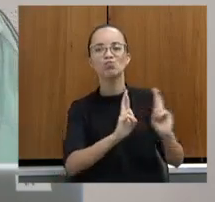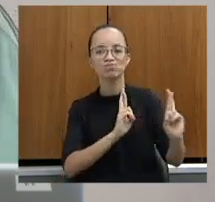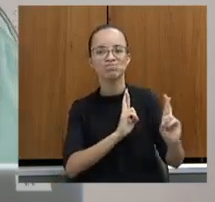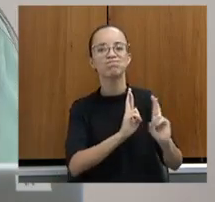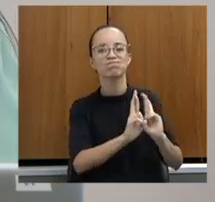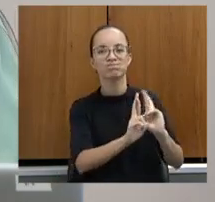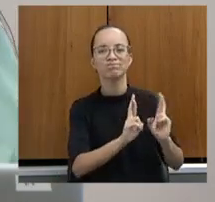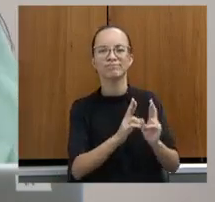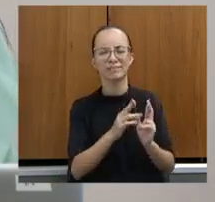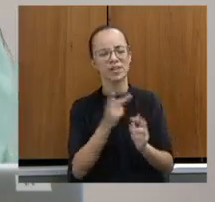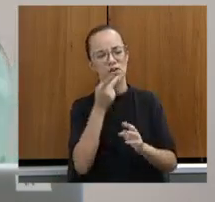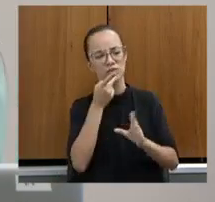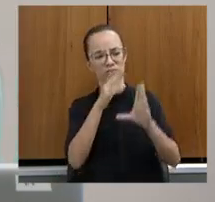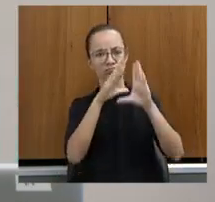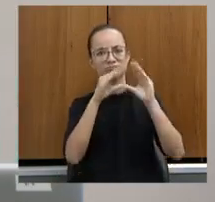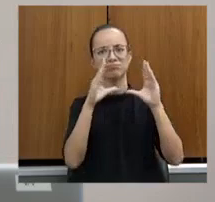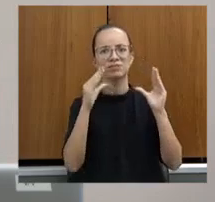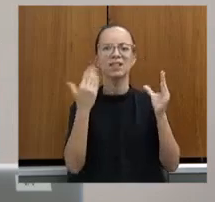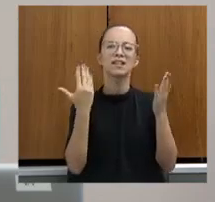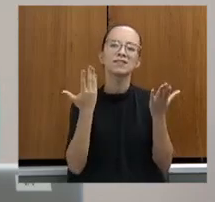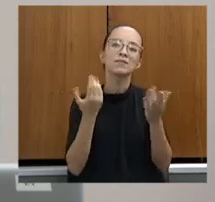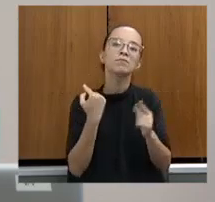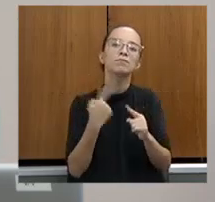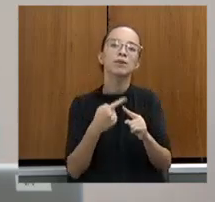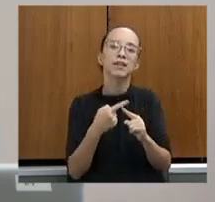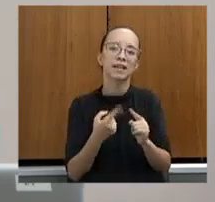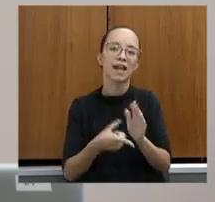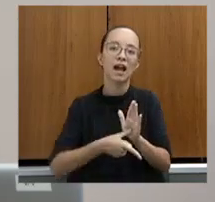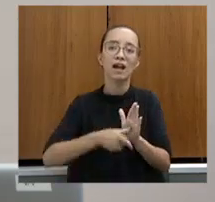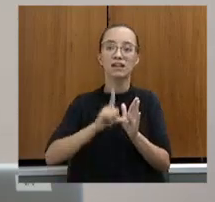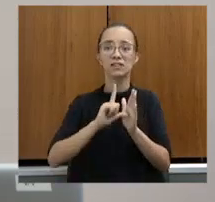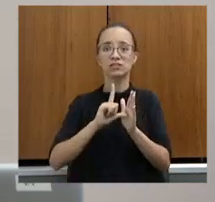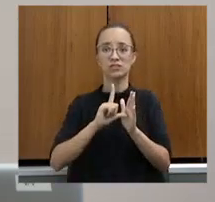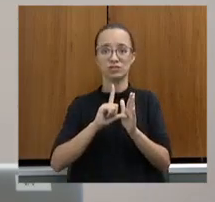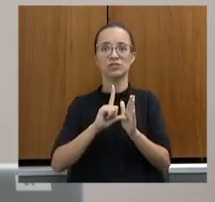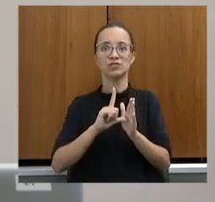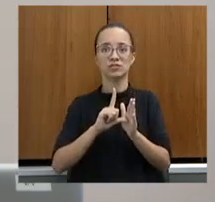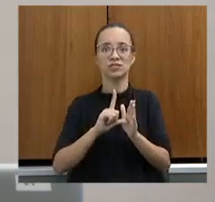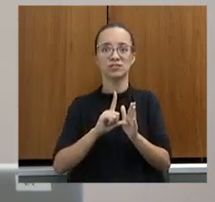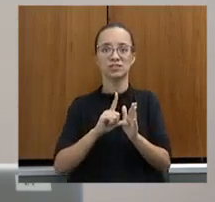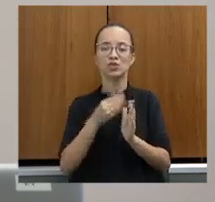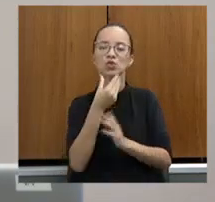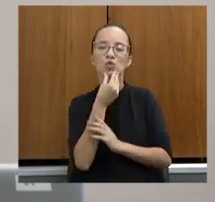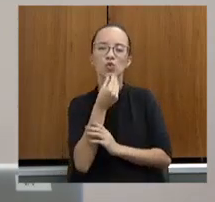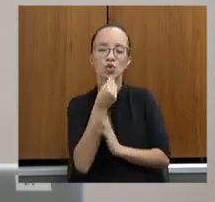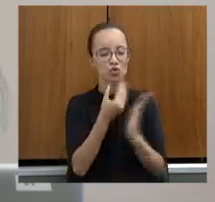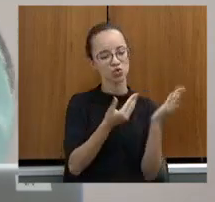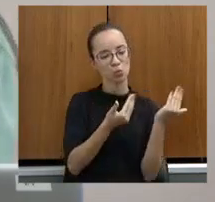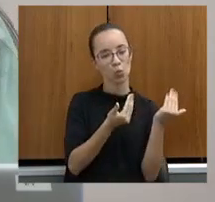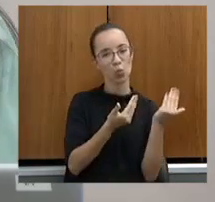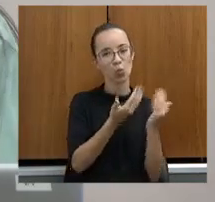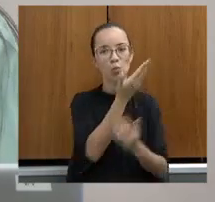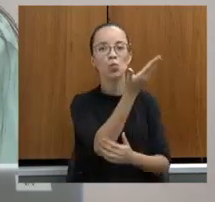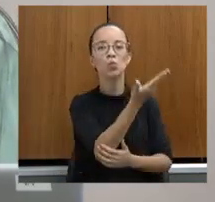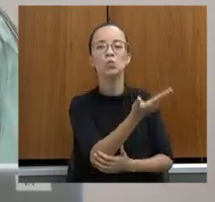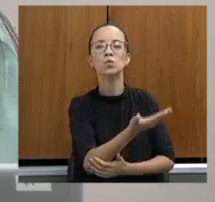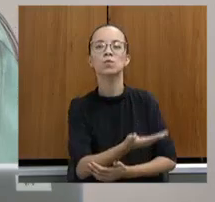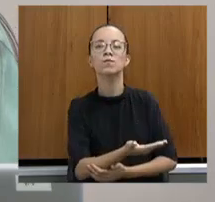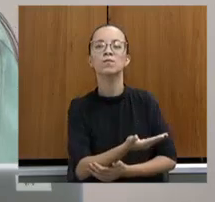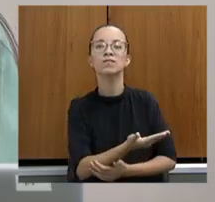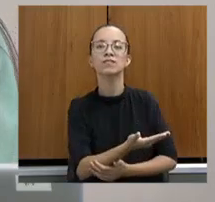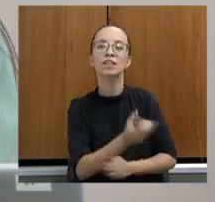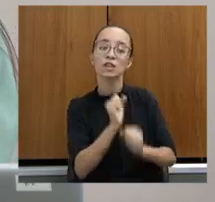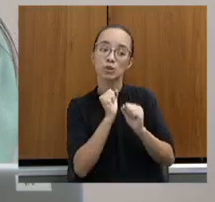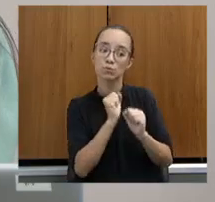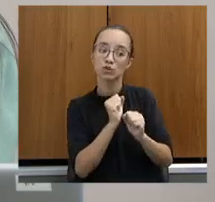com muita tranquilidade gente porque muito antes desse jovem menino que poderia